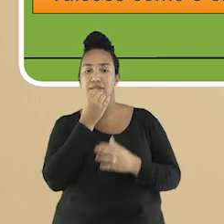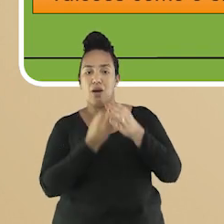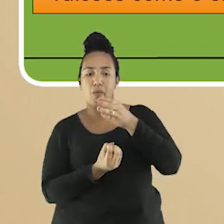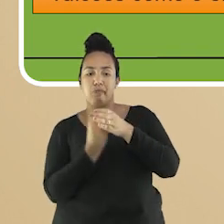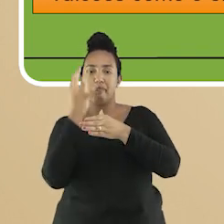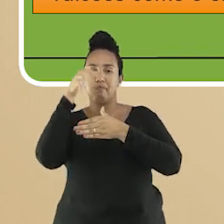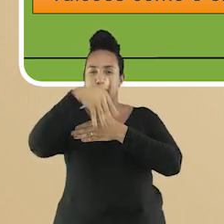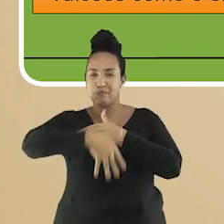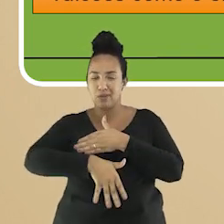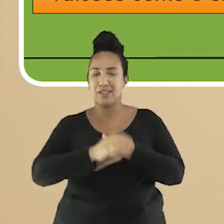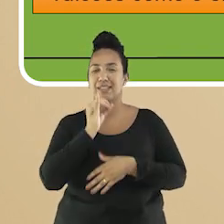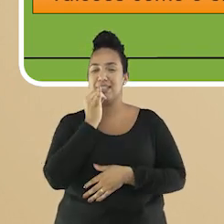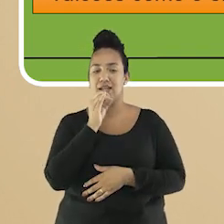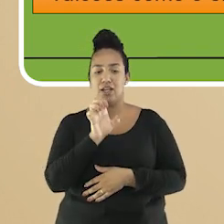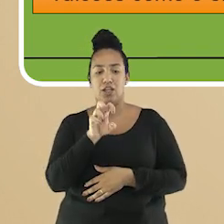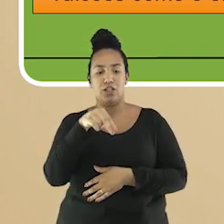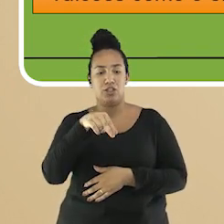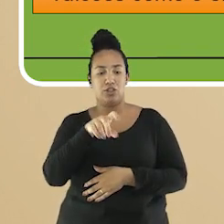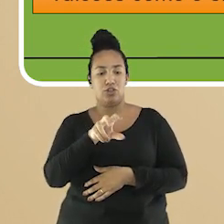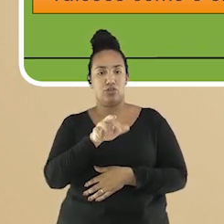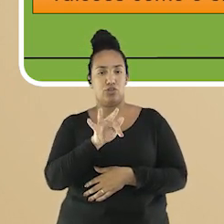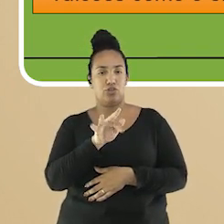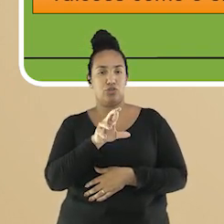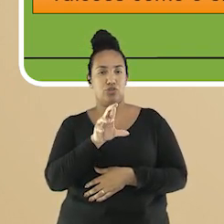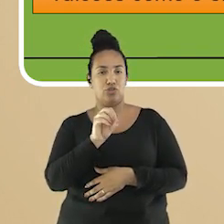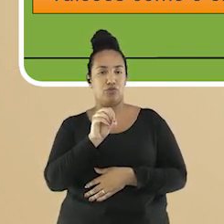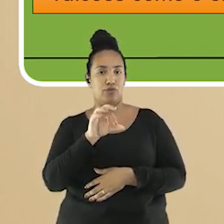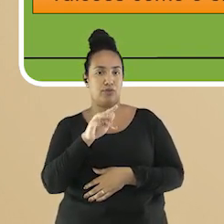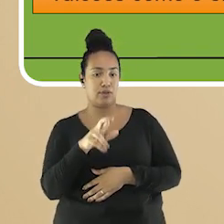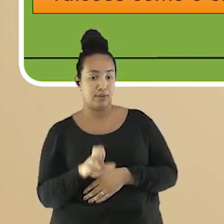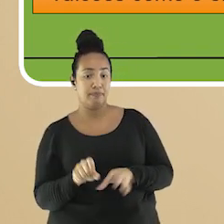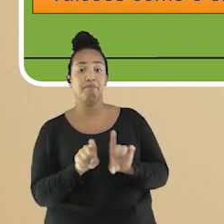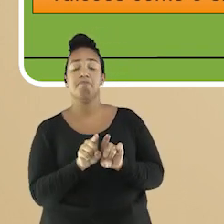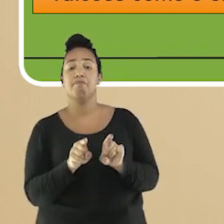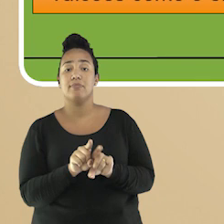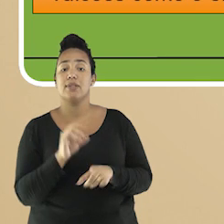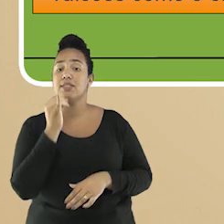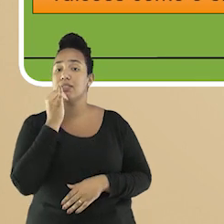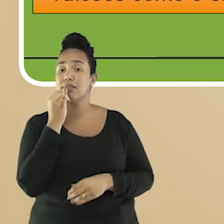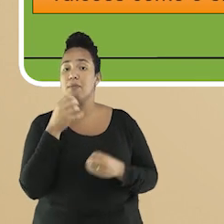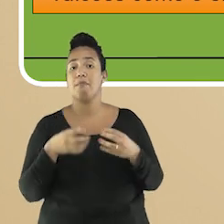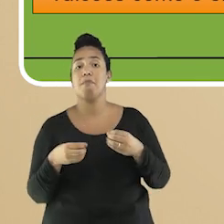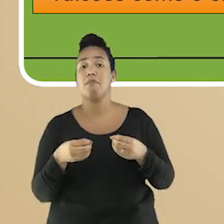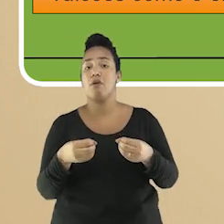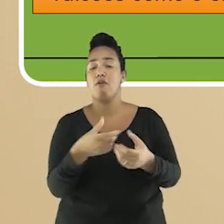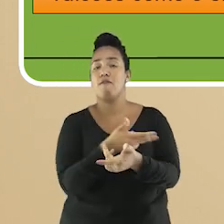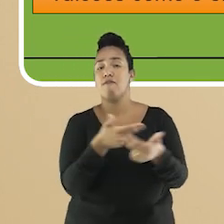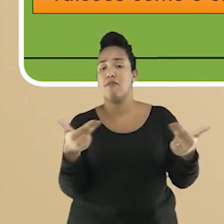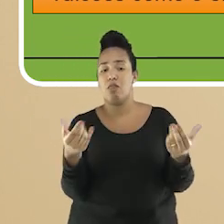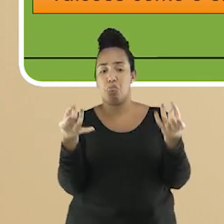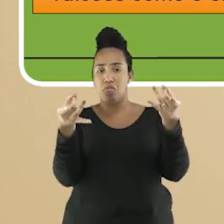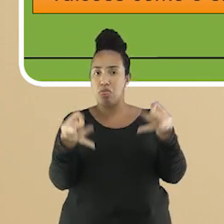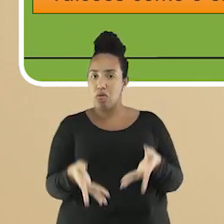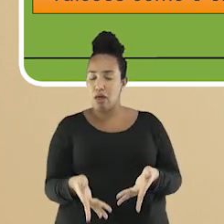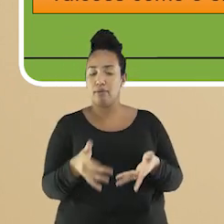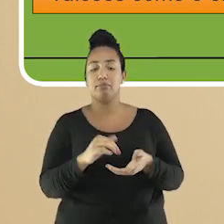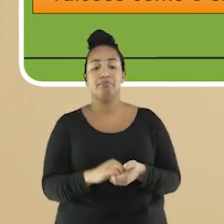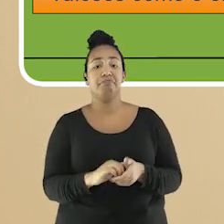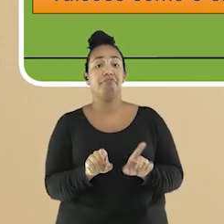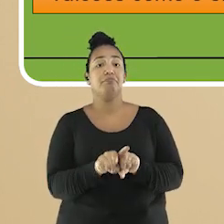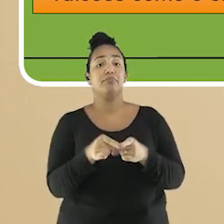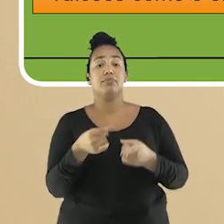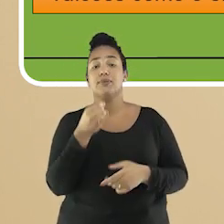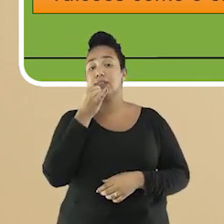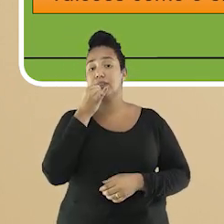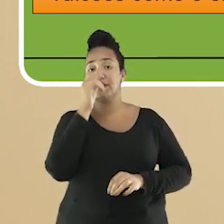enxofre. Também vem dos pântanos, que liberam gás metano, vindos da matéria orgânica que ali se decompõe. Gases liberados na